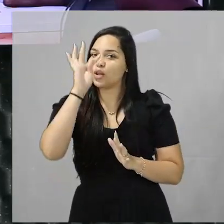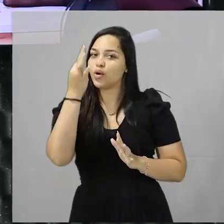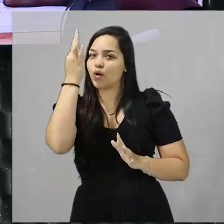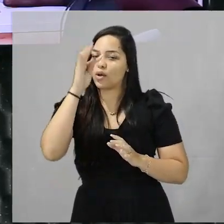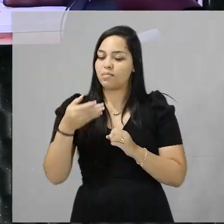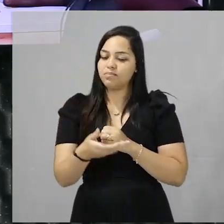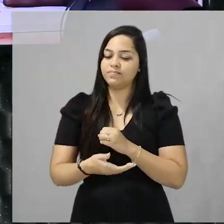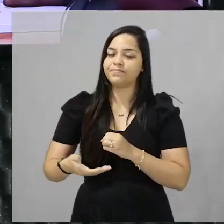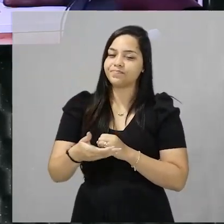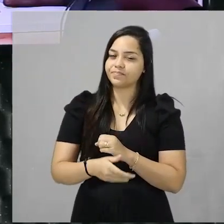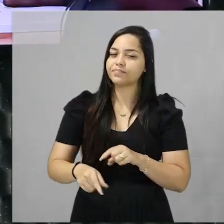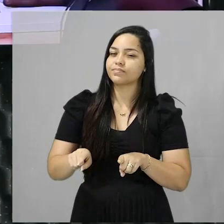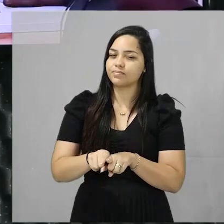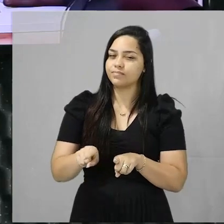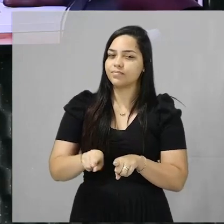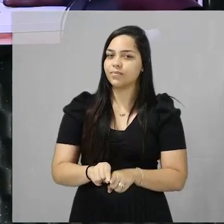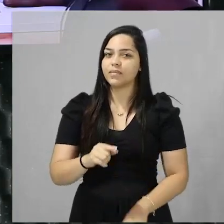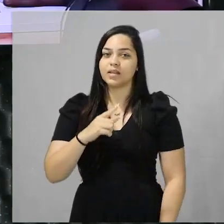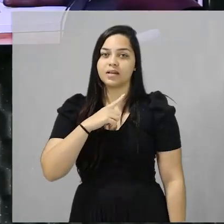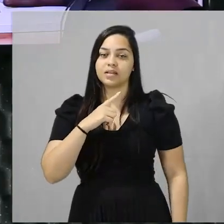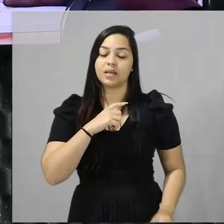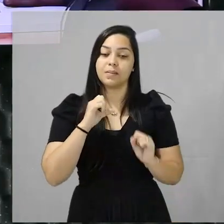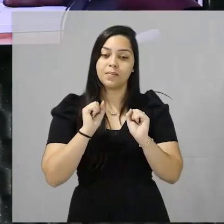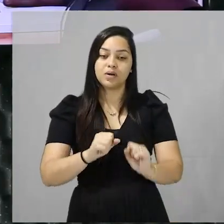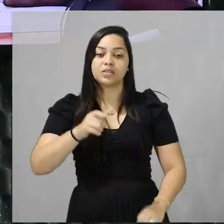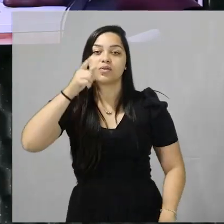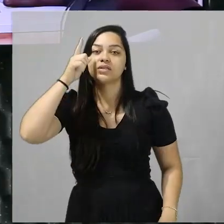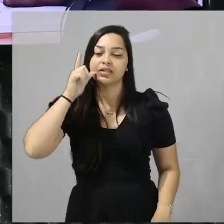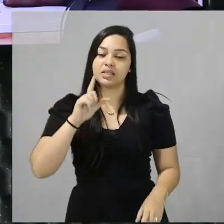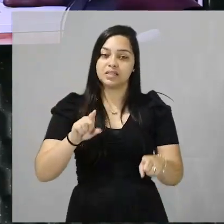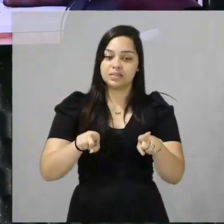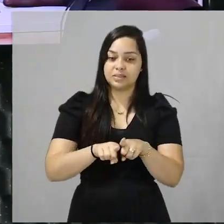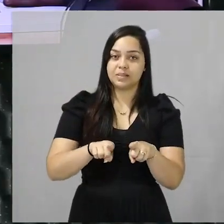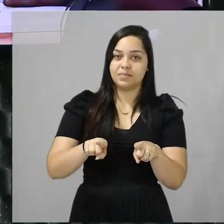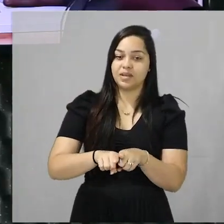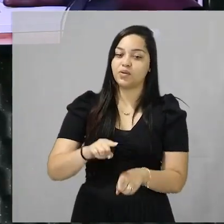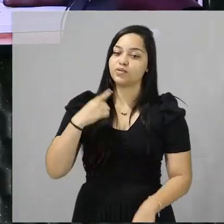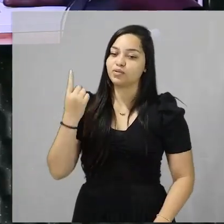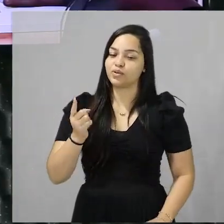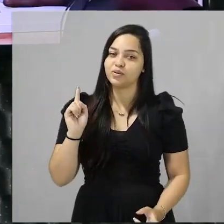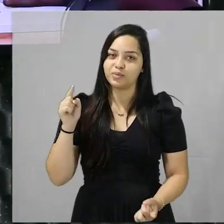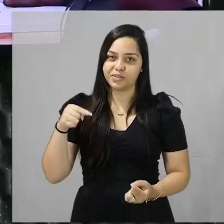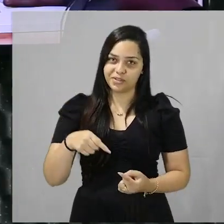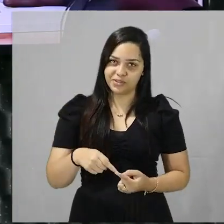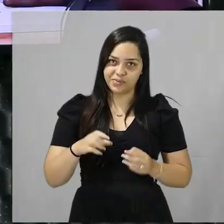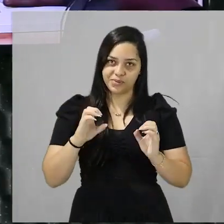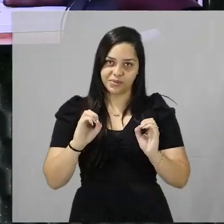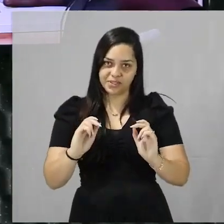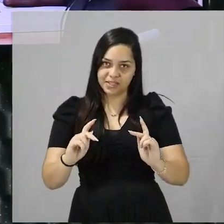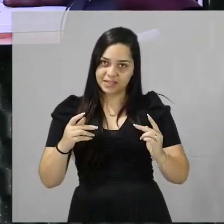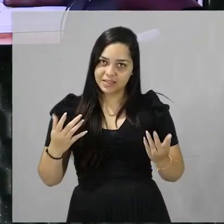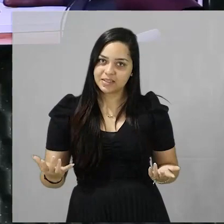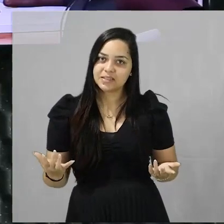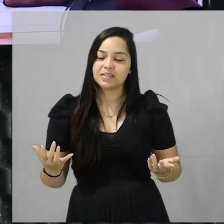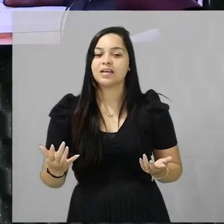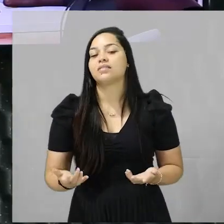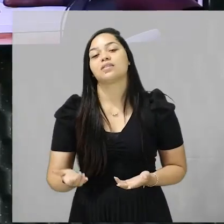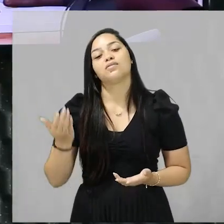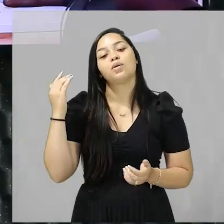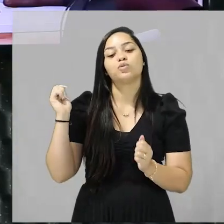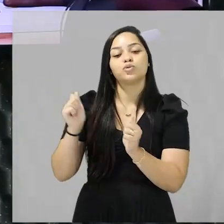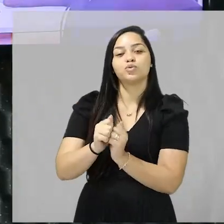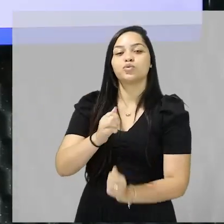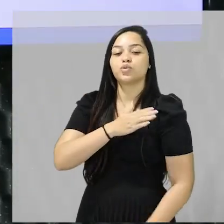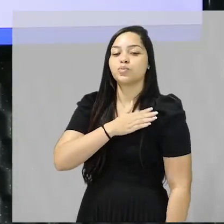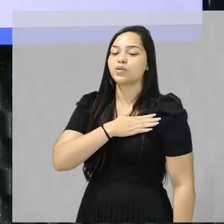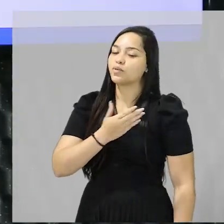teórico, degustável, para que consigamos alcançar os nossos objetivos. Perfeito? Então, vamos comigo?